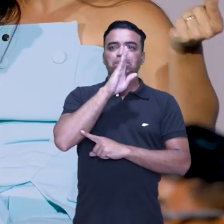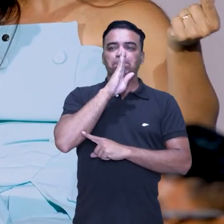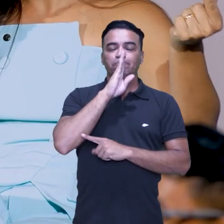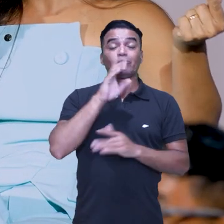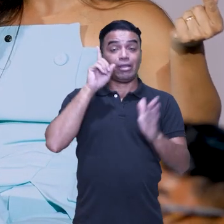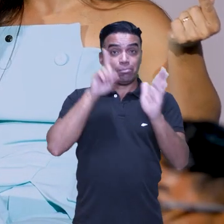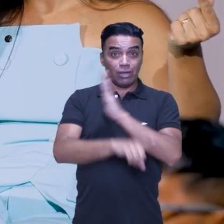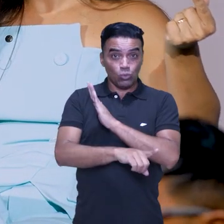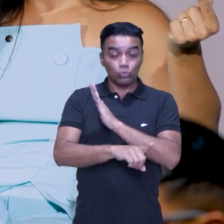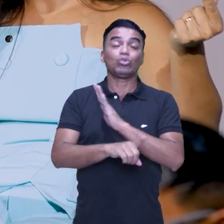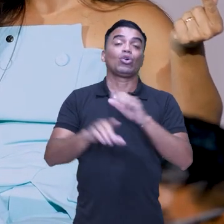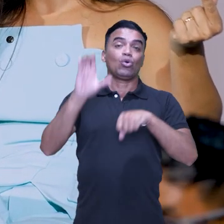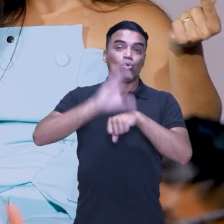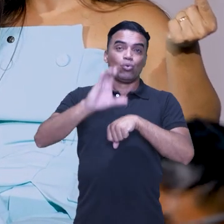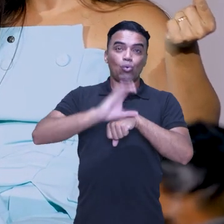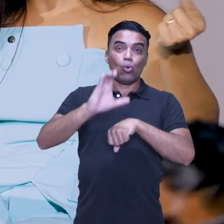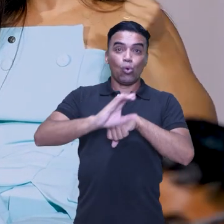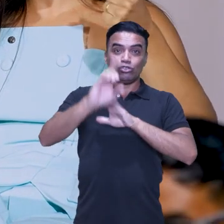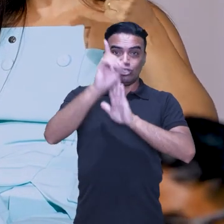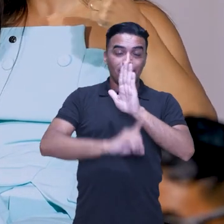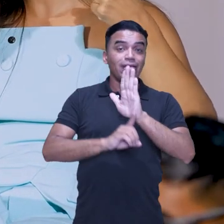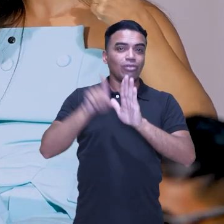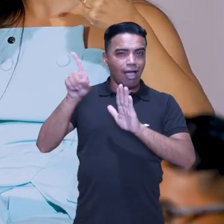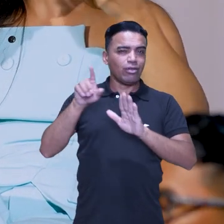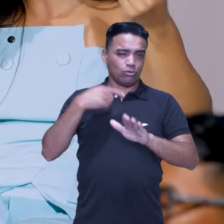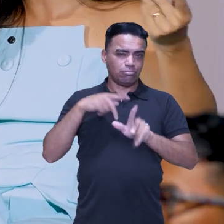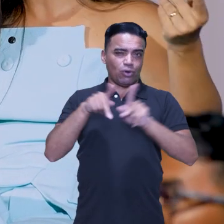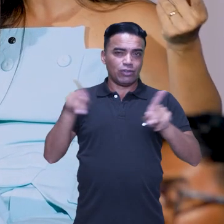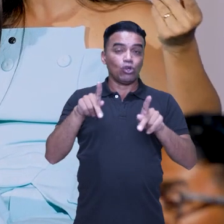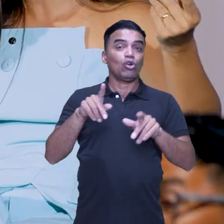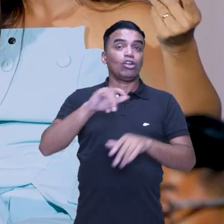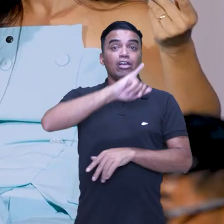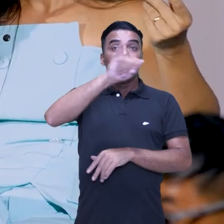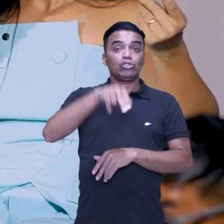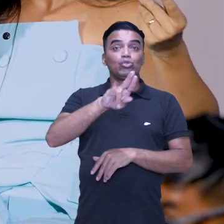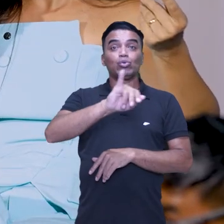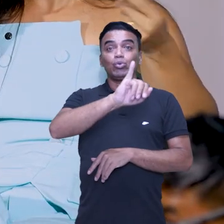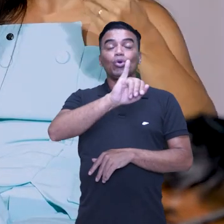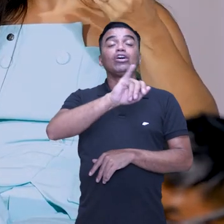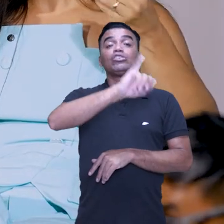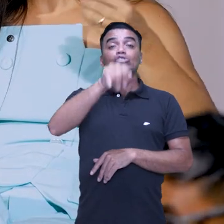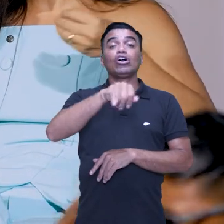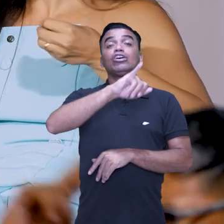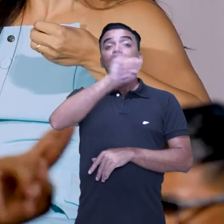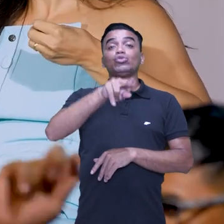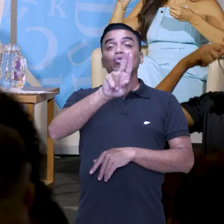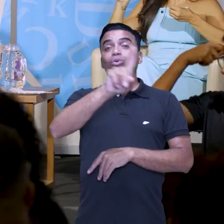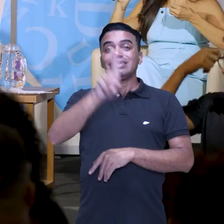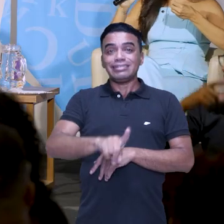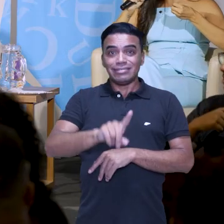mesma pergunta no curso de Direito, na graduação que eu dou aula a respeito de juízes negros, a resposta ela é